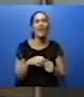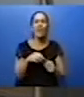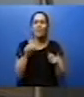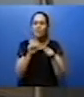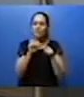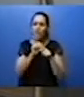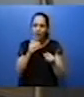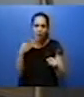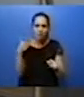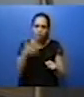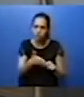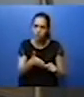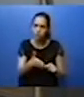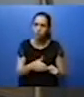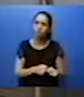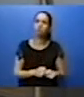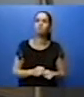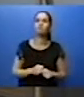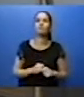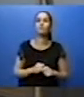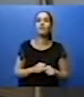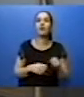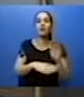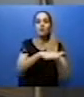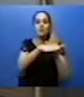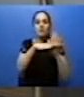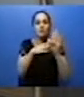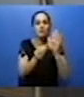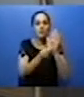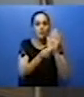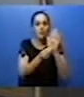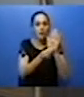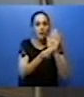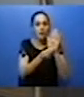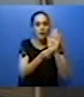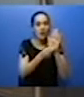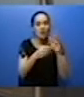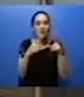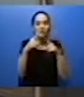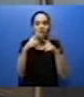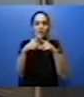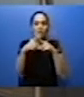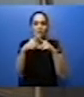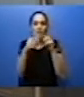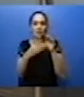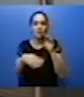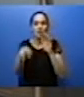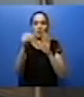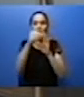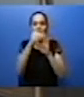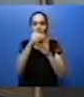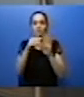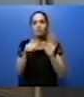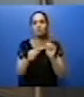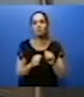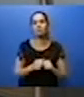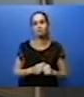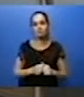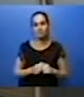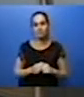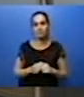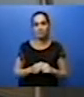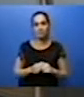direta numerador vezes numerador denominador vezes exterminador